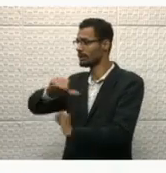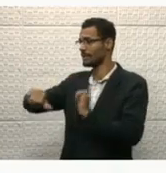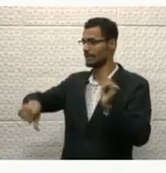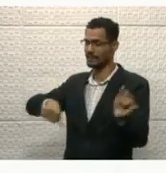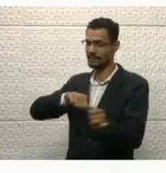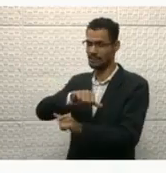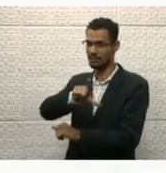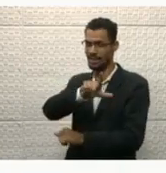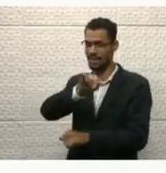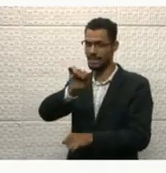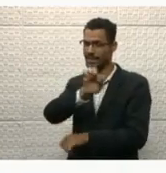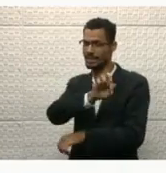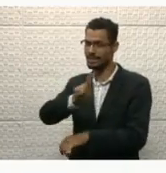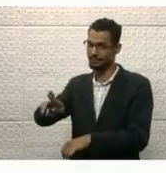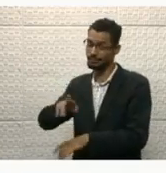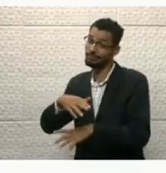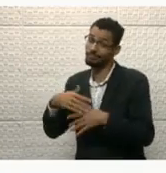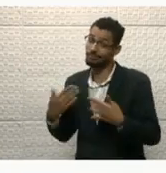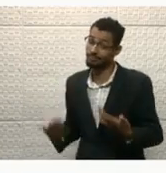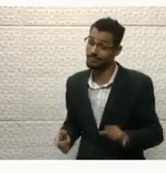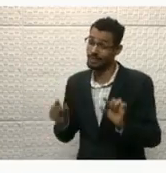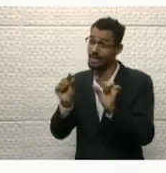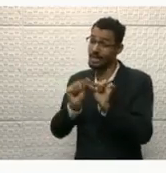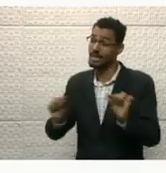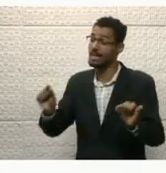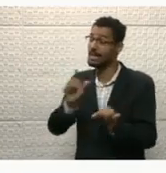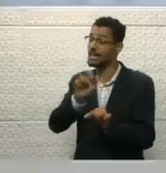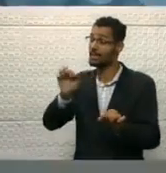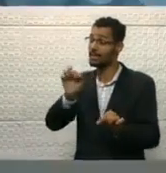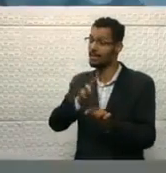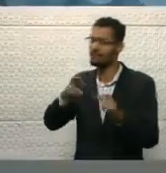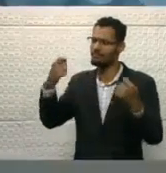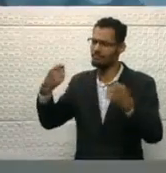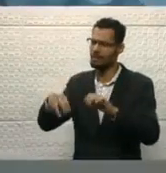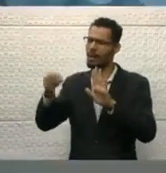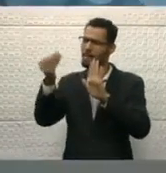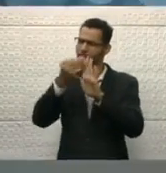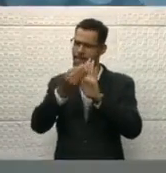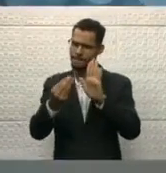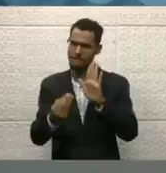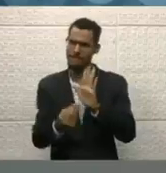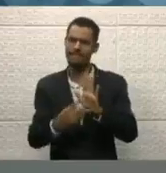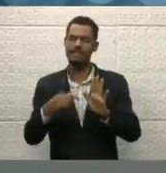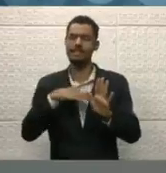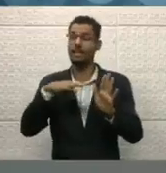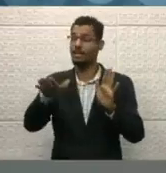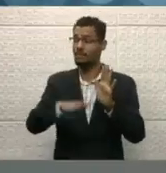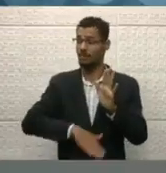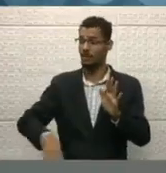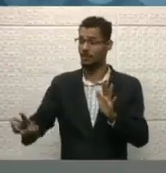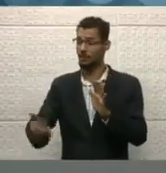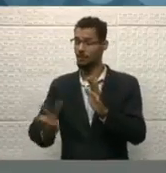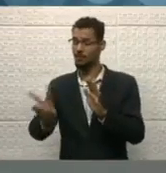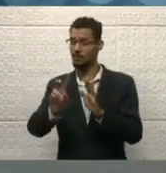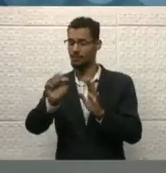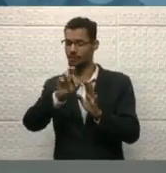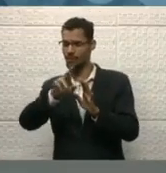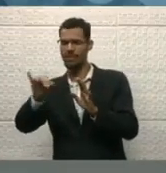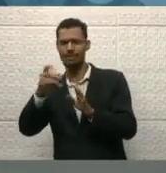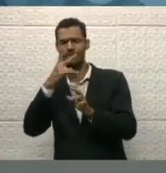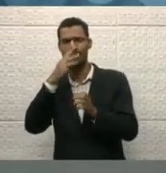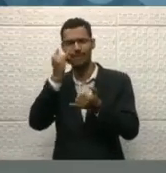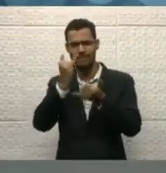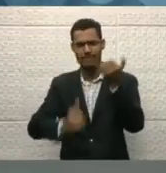transformação linear. Então, para ser linear, ela precisa ser uma aplicação entre espaços vetoriais, semelhante ao que